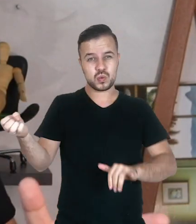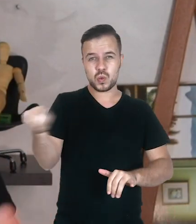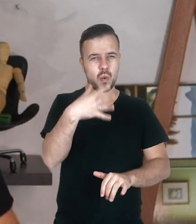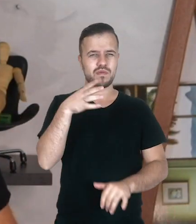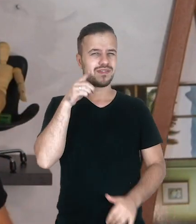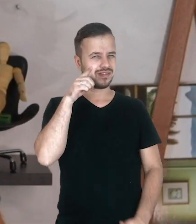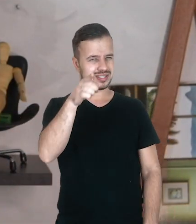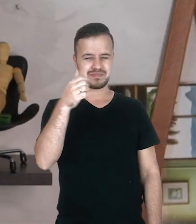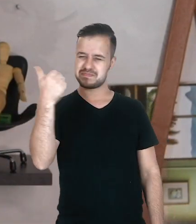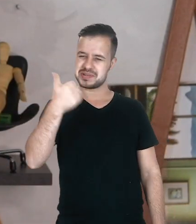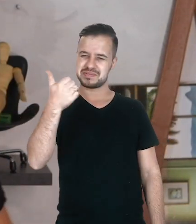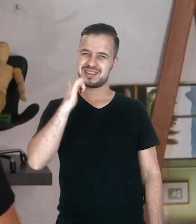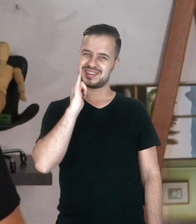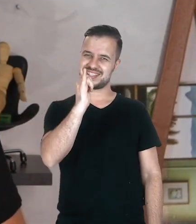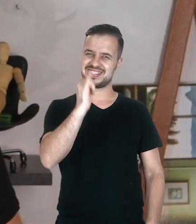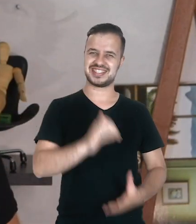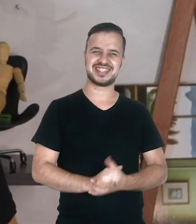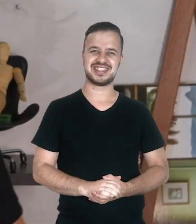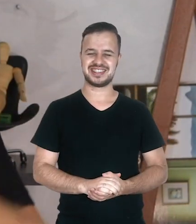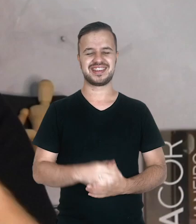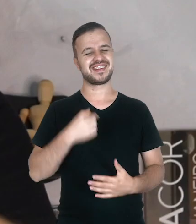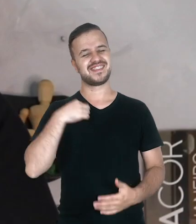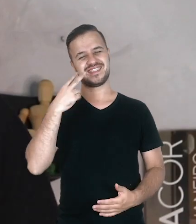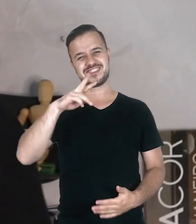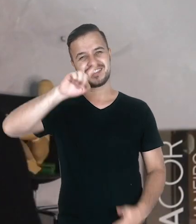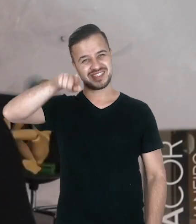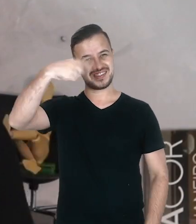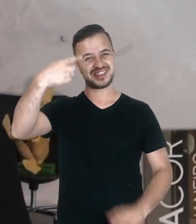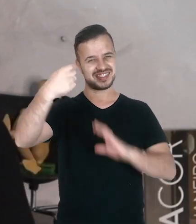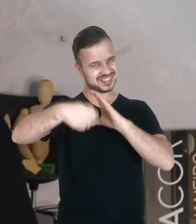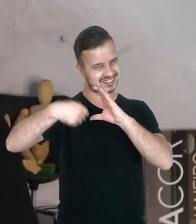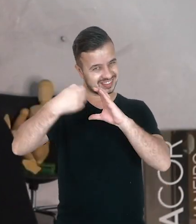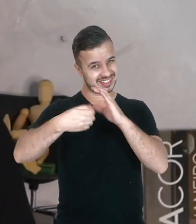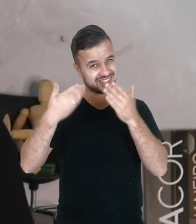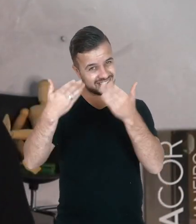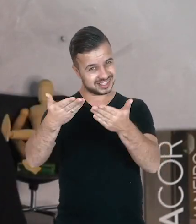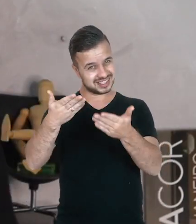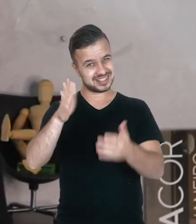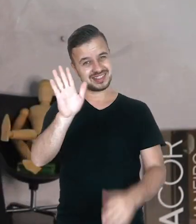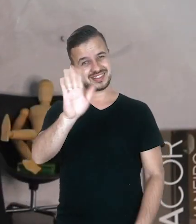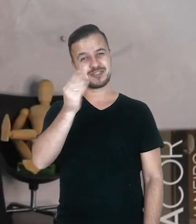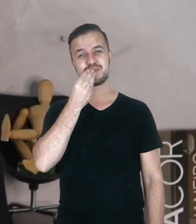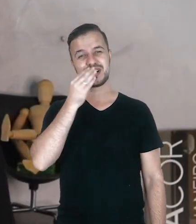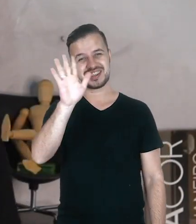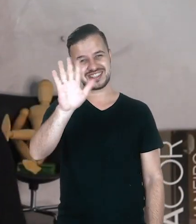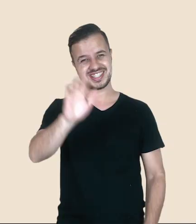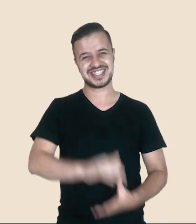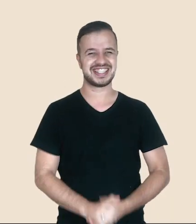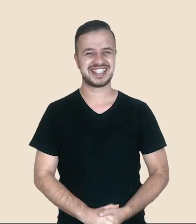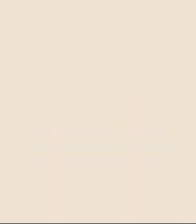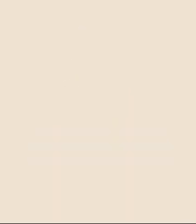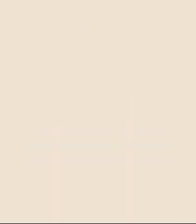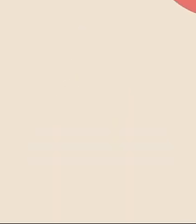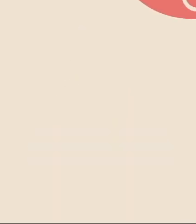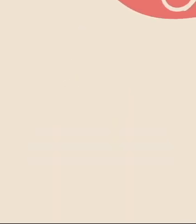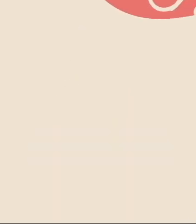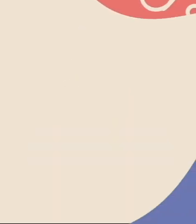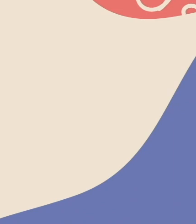de decoração, você vai ser o primeiro a ser informado. E eu vejo vocês num próximo vídeo. Então é isso. Tchau!